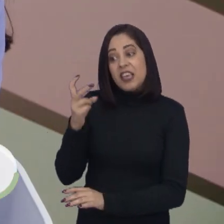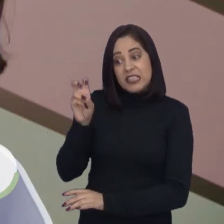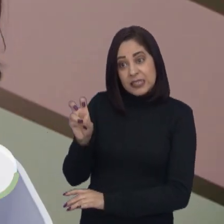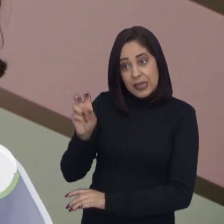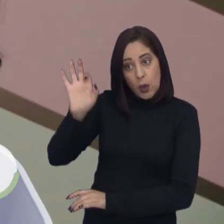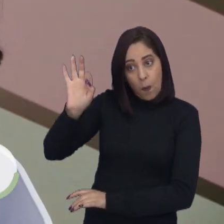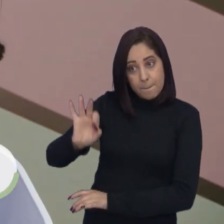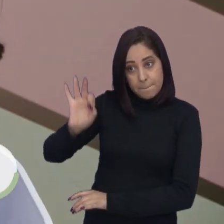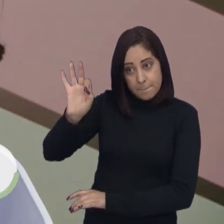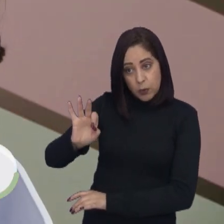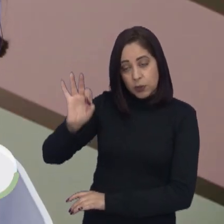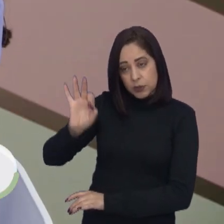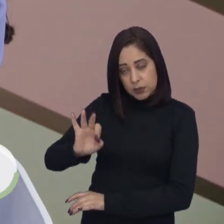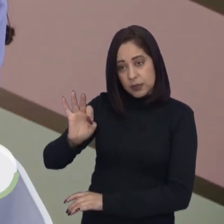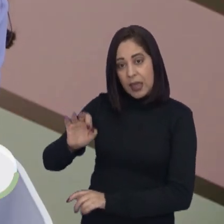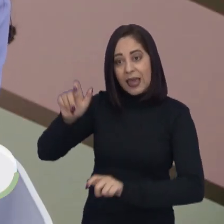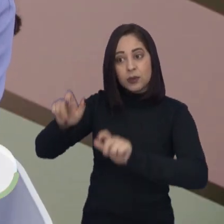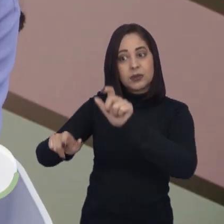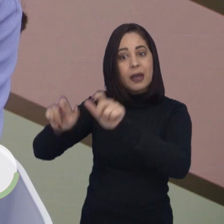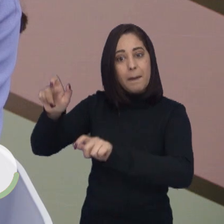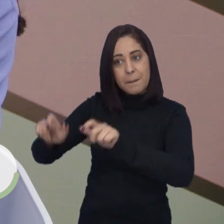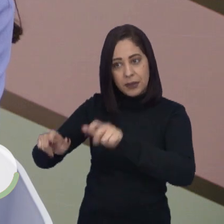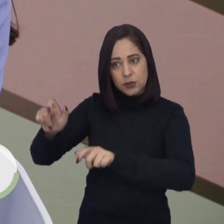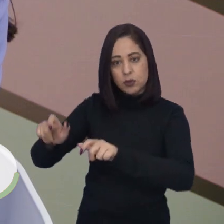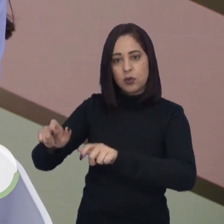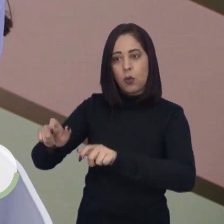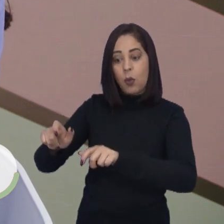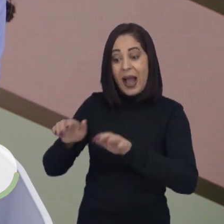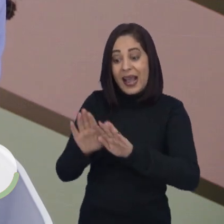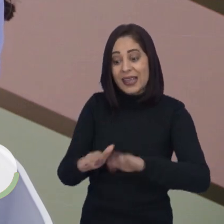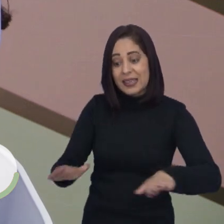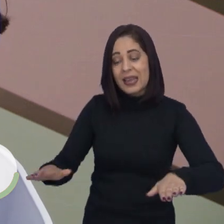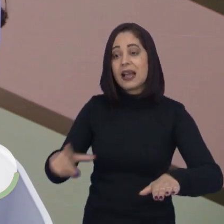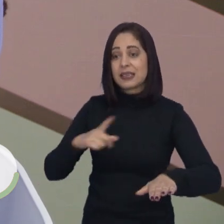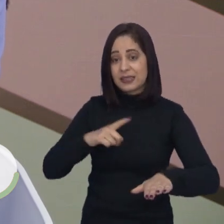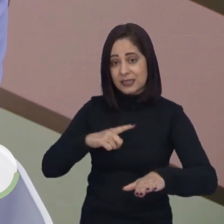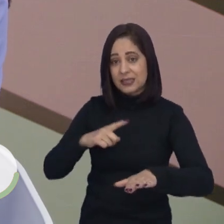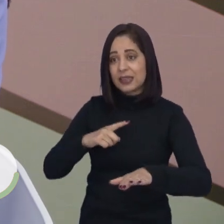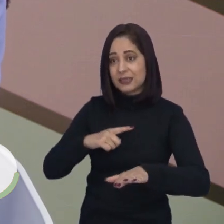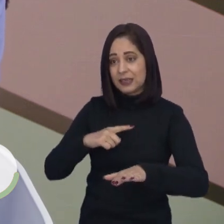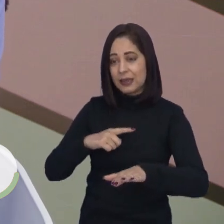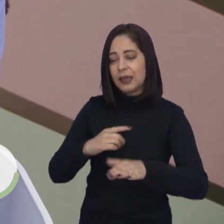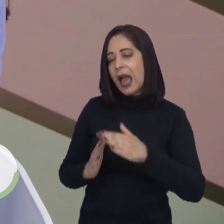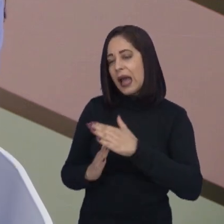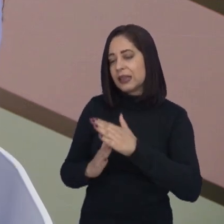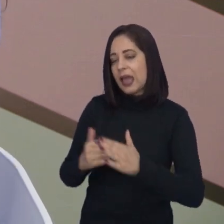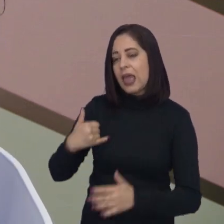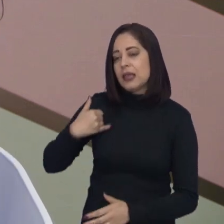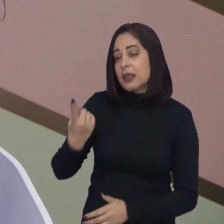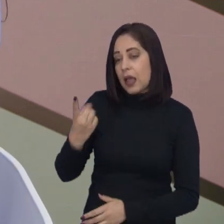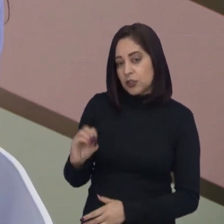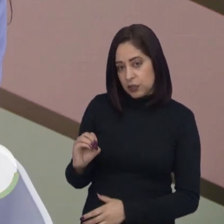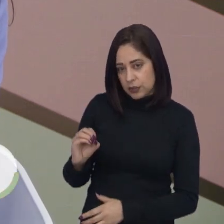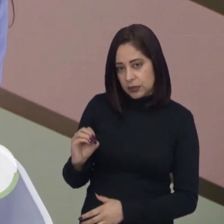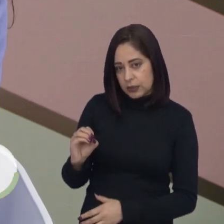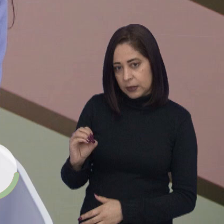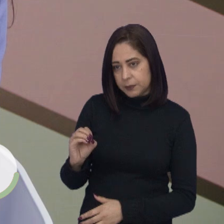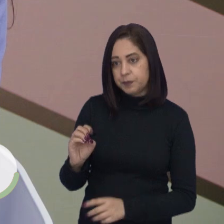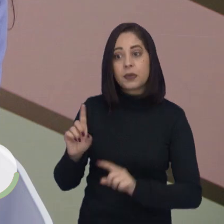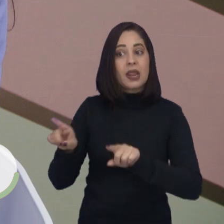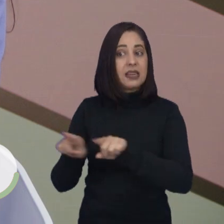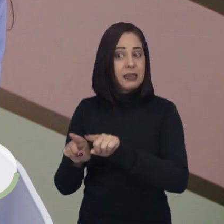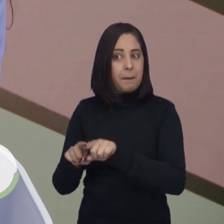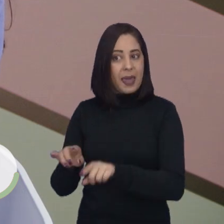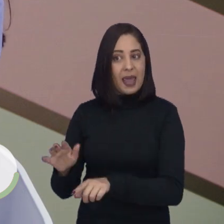das pessoas que têm vitiligo, o diagnóstico vem na infância, em até 10 anos de idade. E até 20 anos